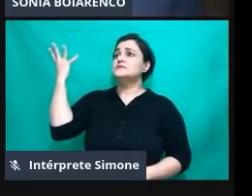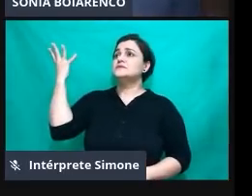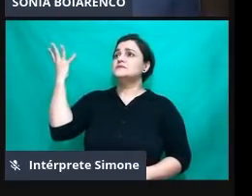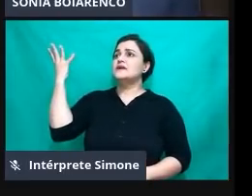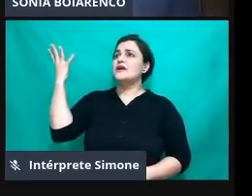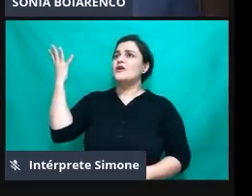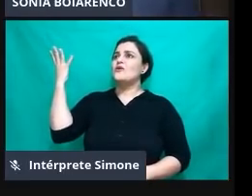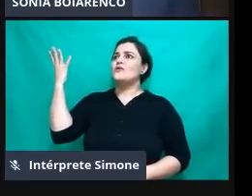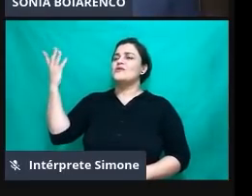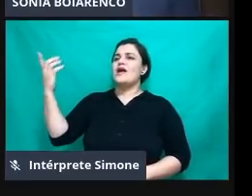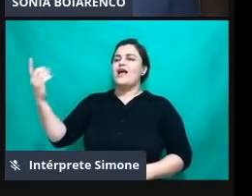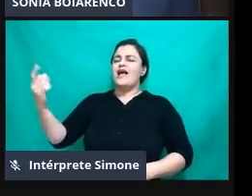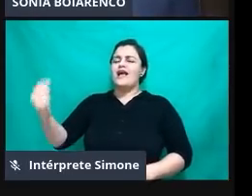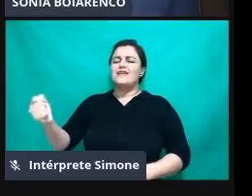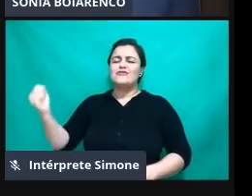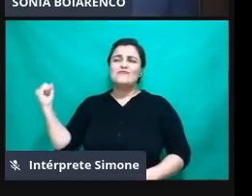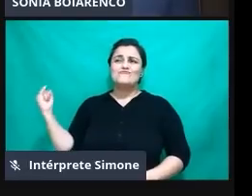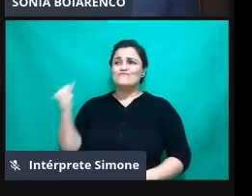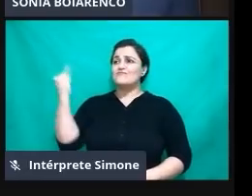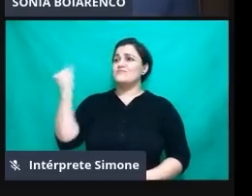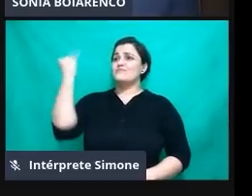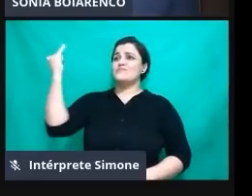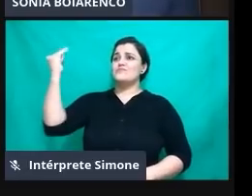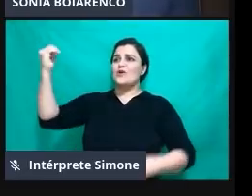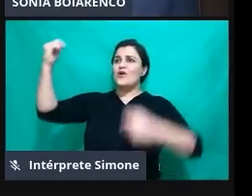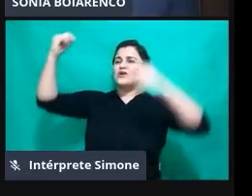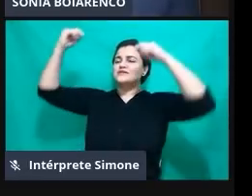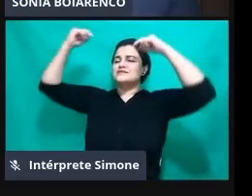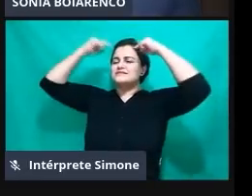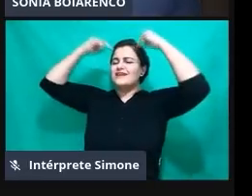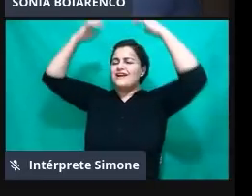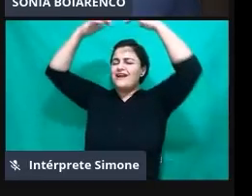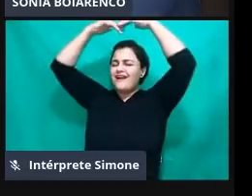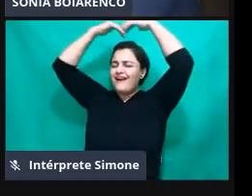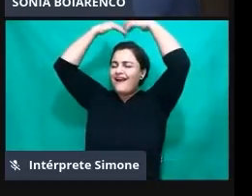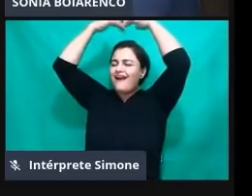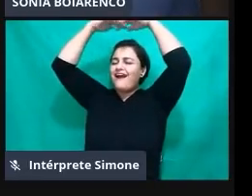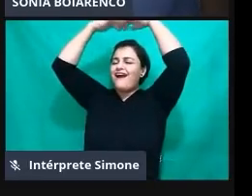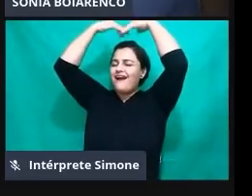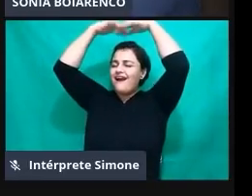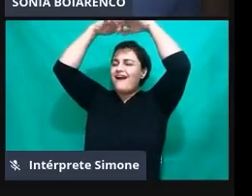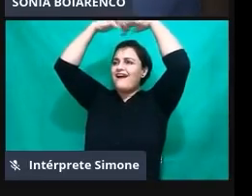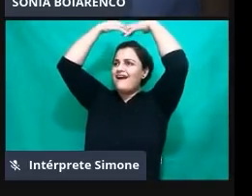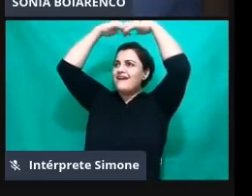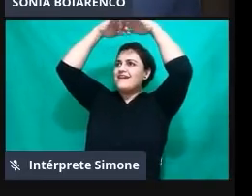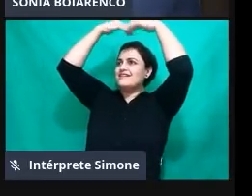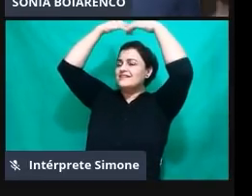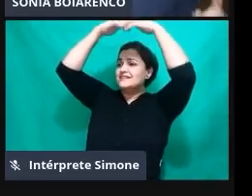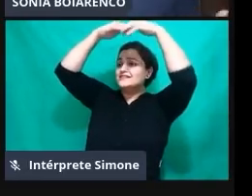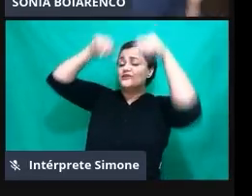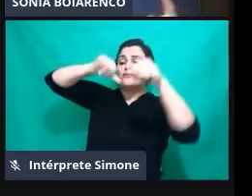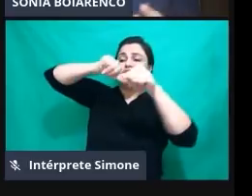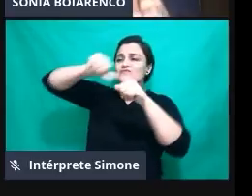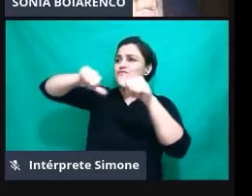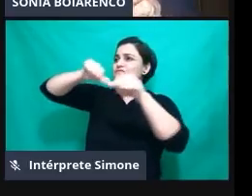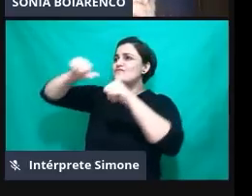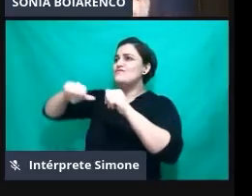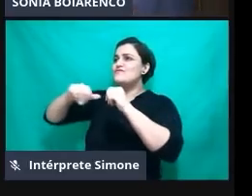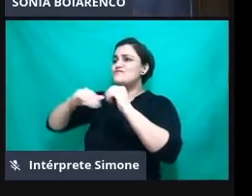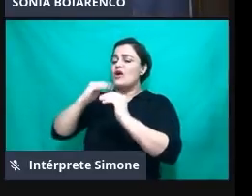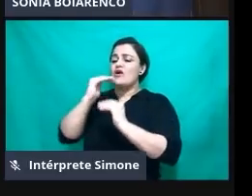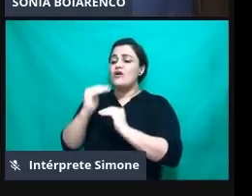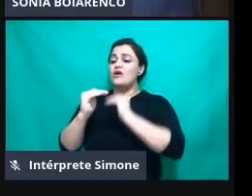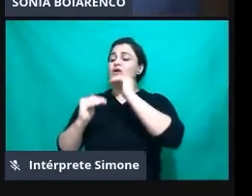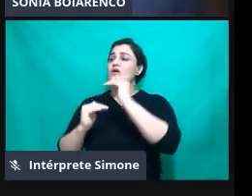rever esse nosso referencial e reconstruí-lo, né? Então, nós tivemos aí 1, 2,